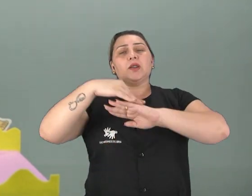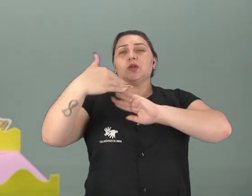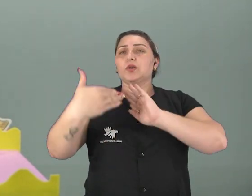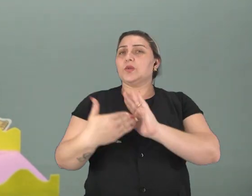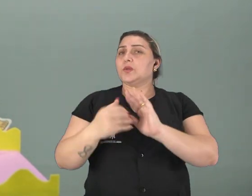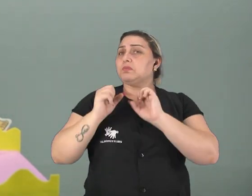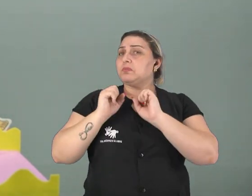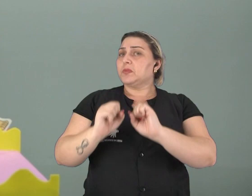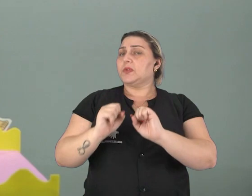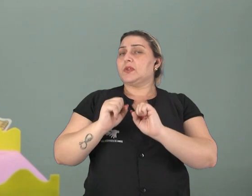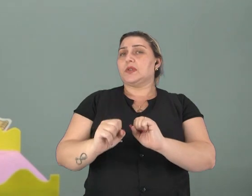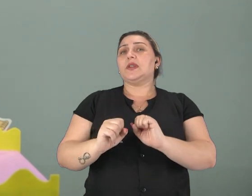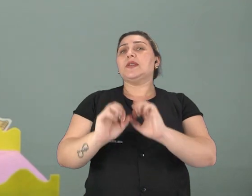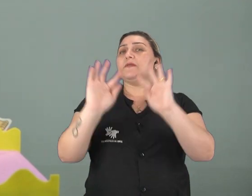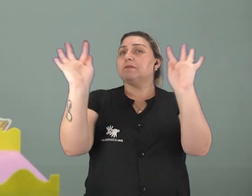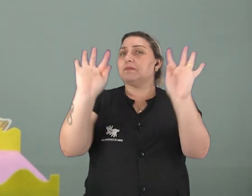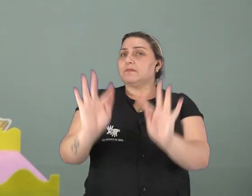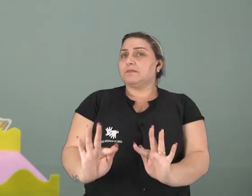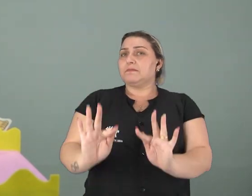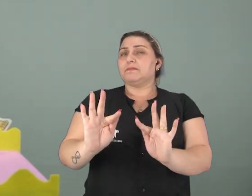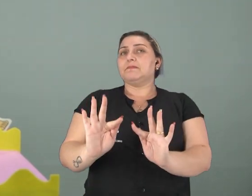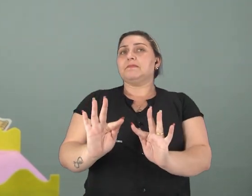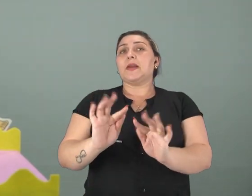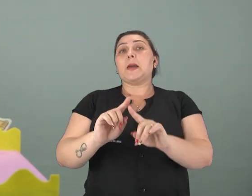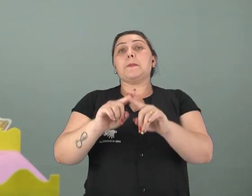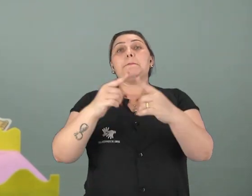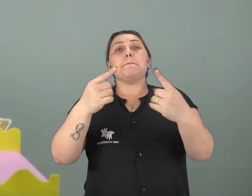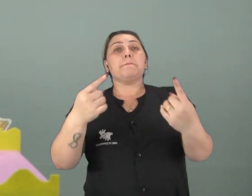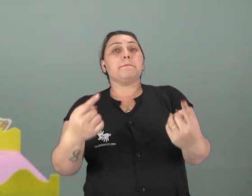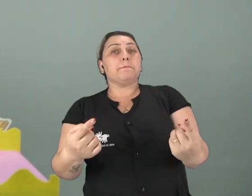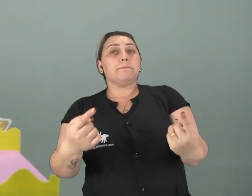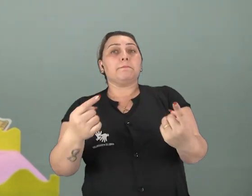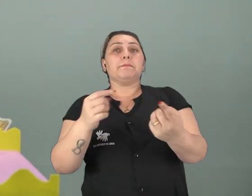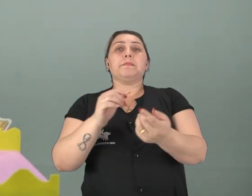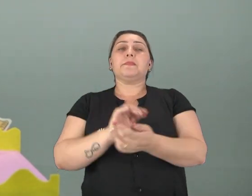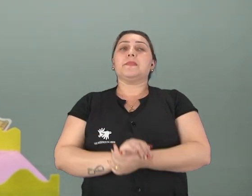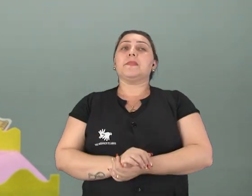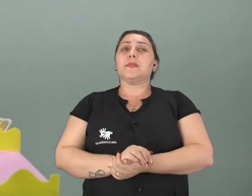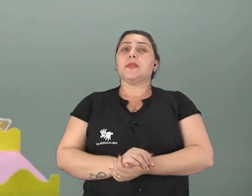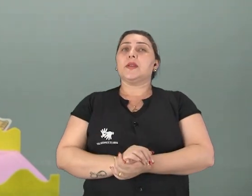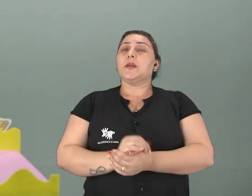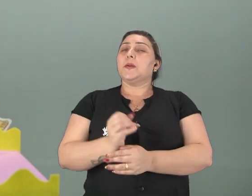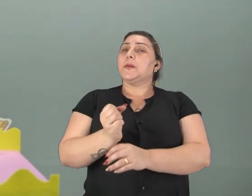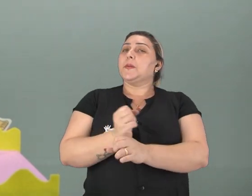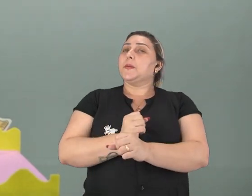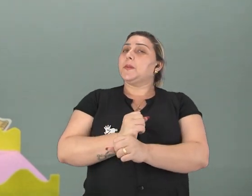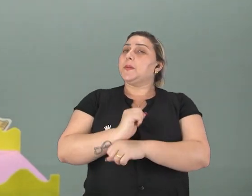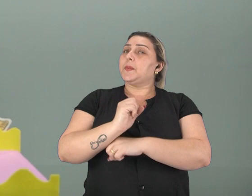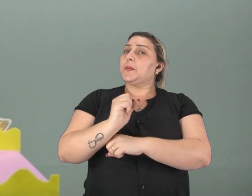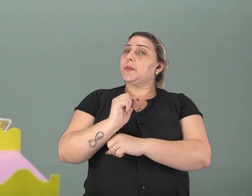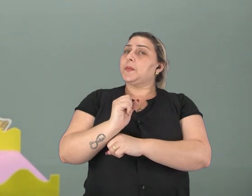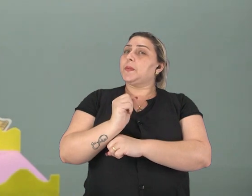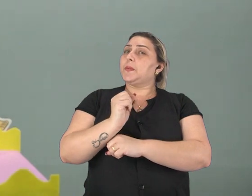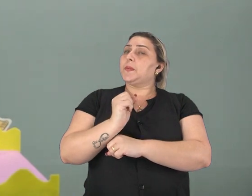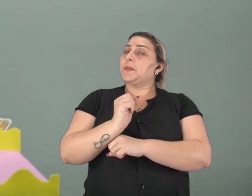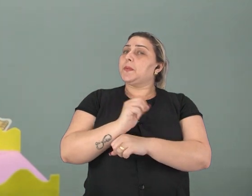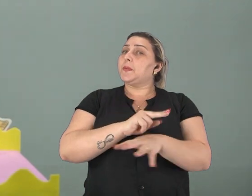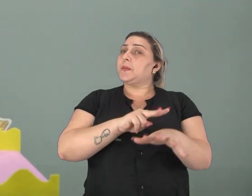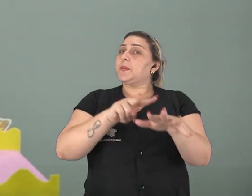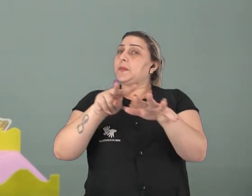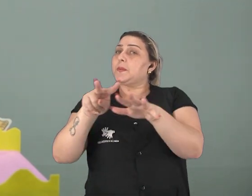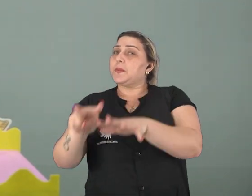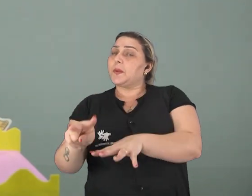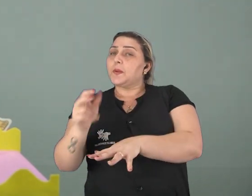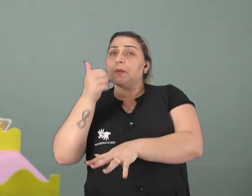que pudesse fazê-la feliz. Mas então, com o passar dos dias, o